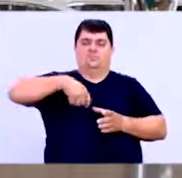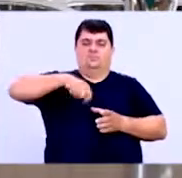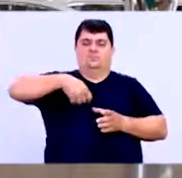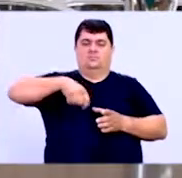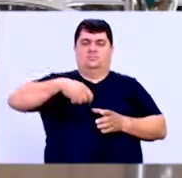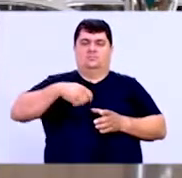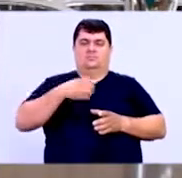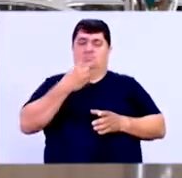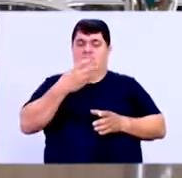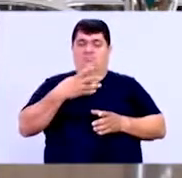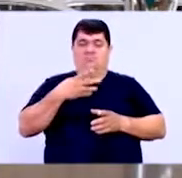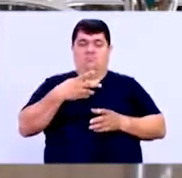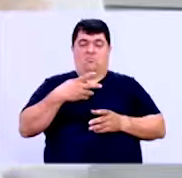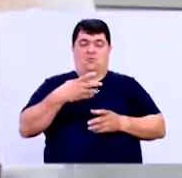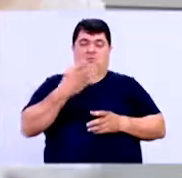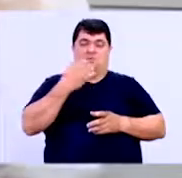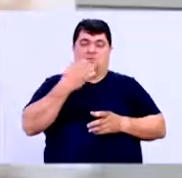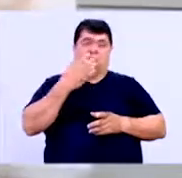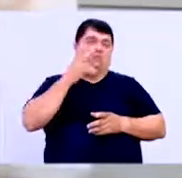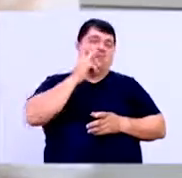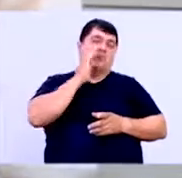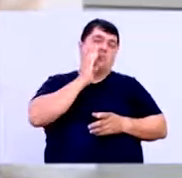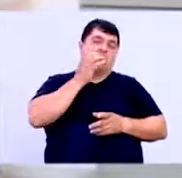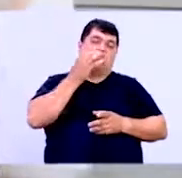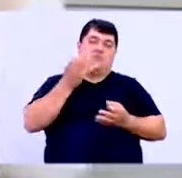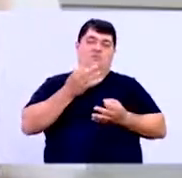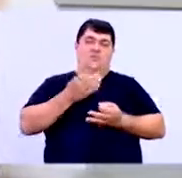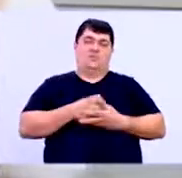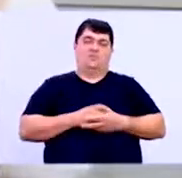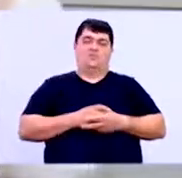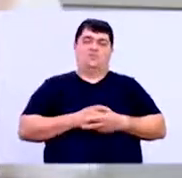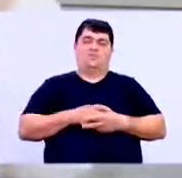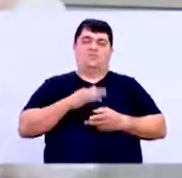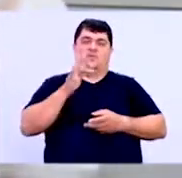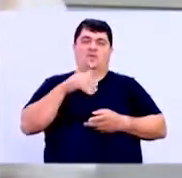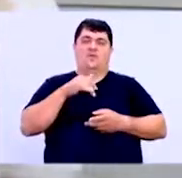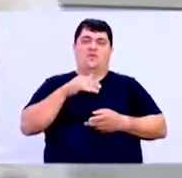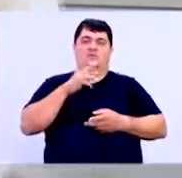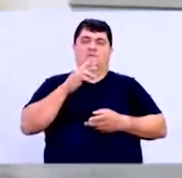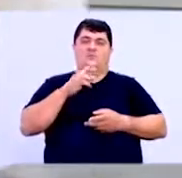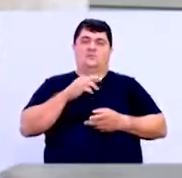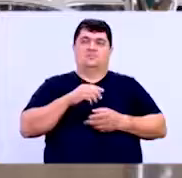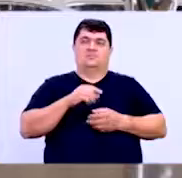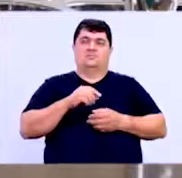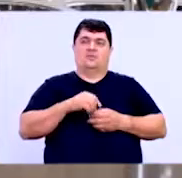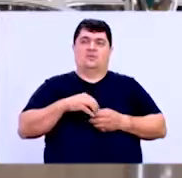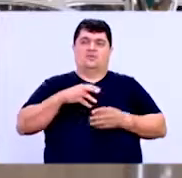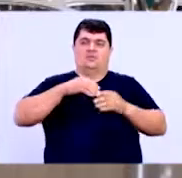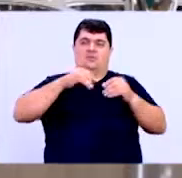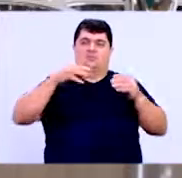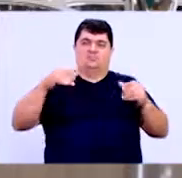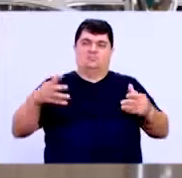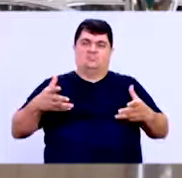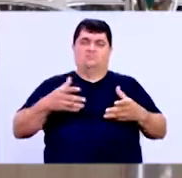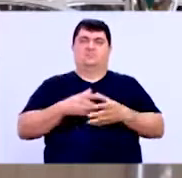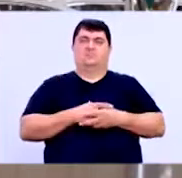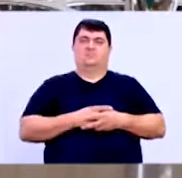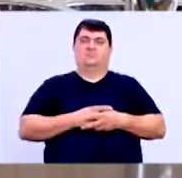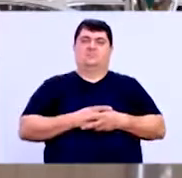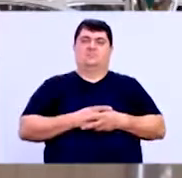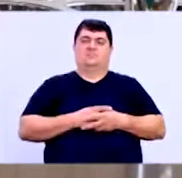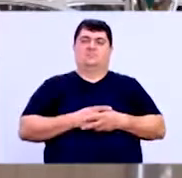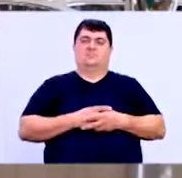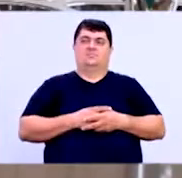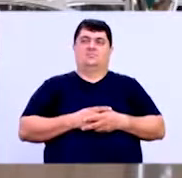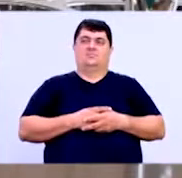prato sensacional. E pra gente finalizar nossa receita, nós vamos fazer o quê? Colocar cheiro verde. Olha que